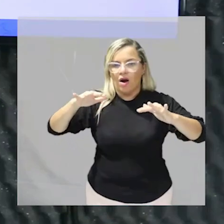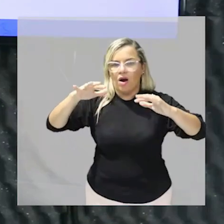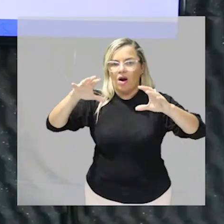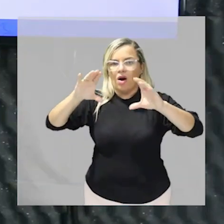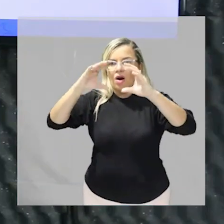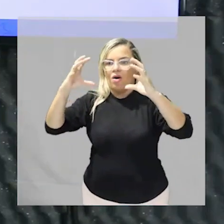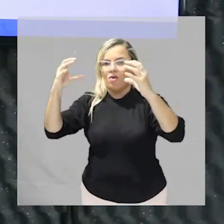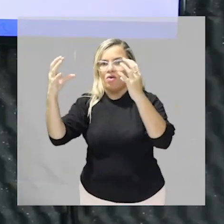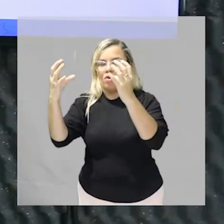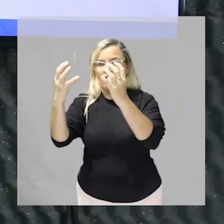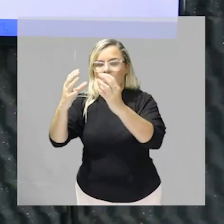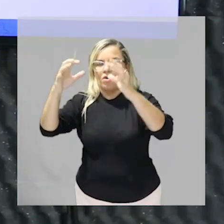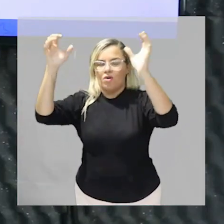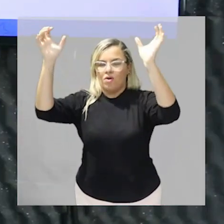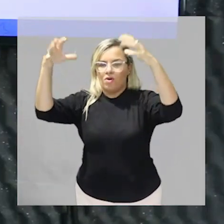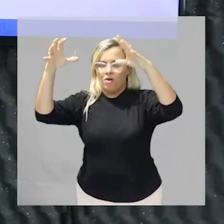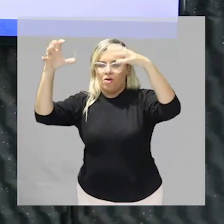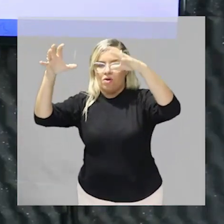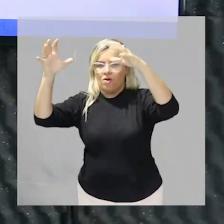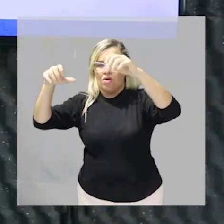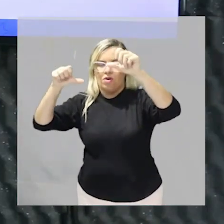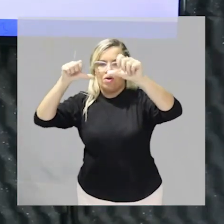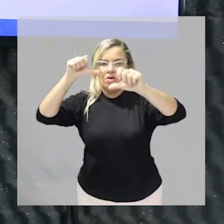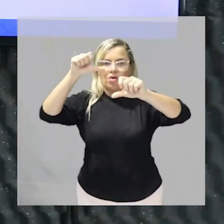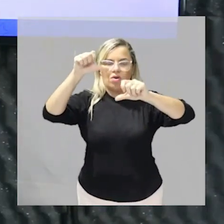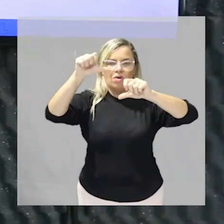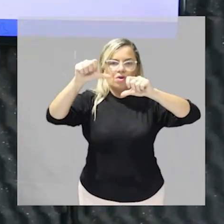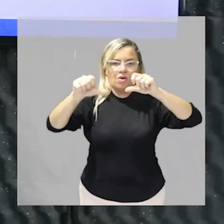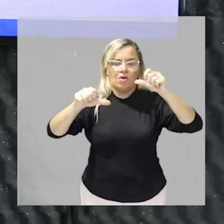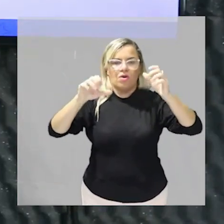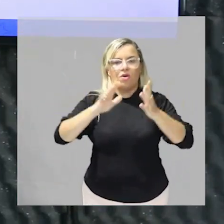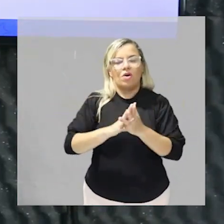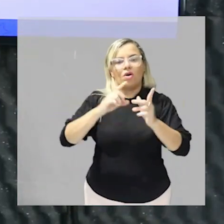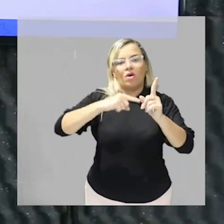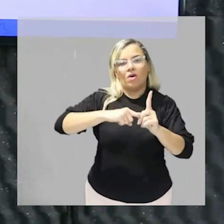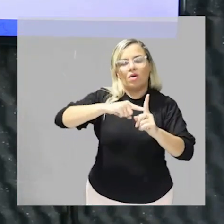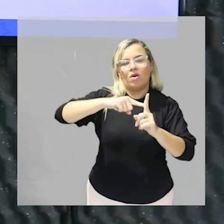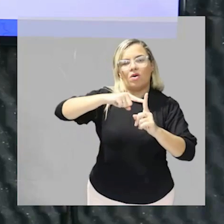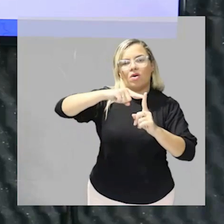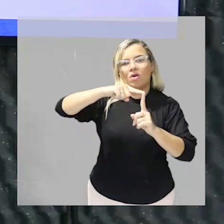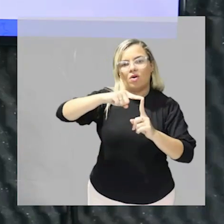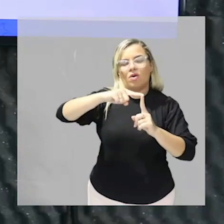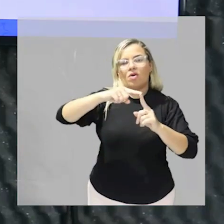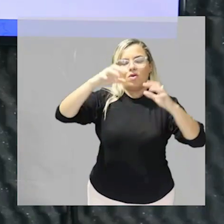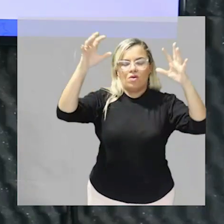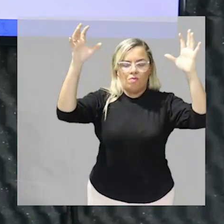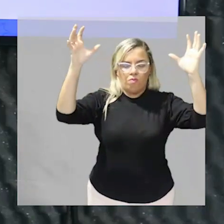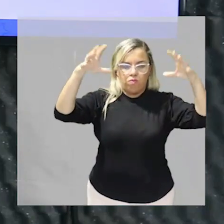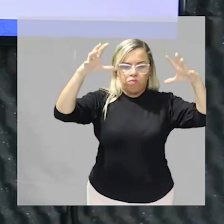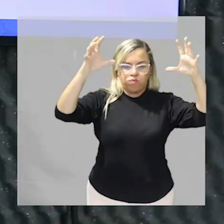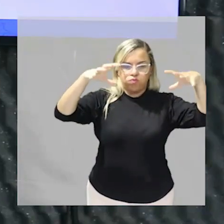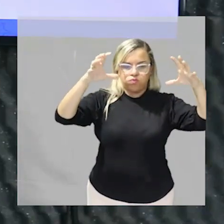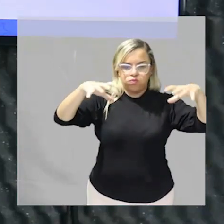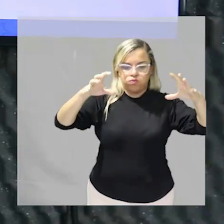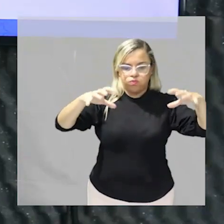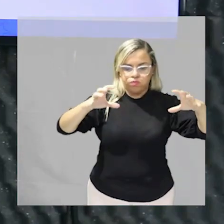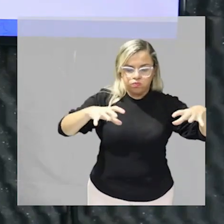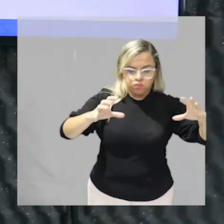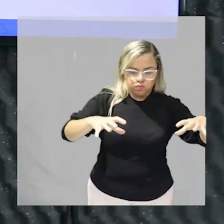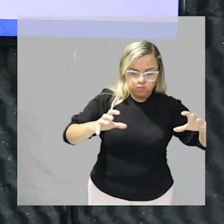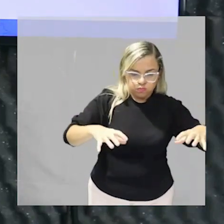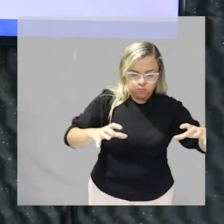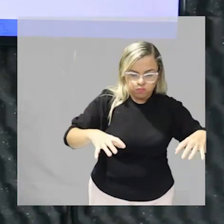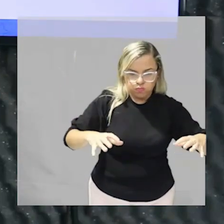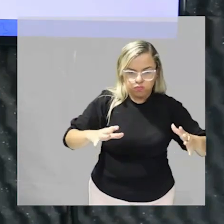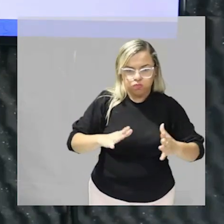tá certo, de chuva, depois se deslocam devido à troca de temperatura à precipitação. Essa água, ela vai